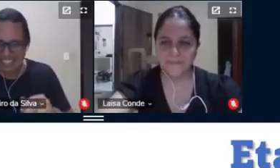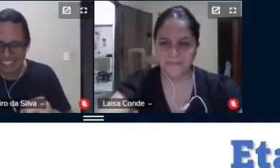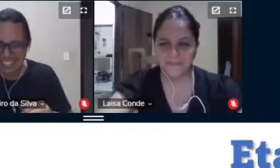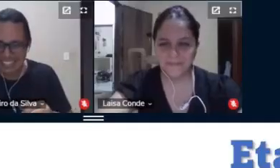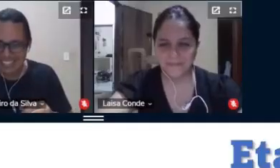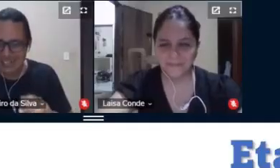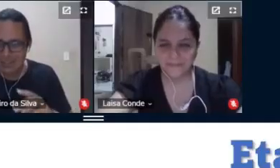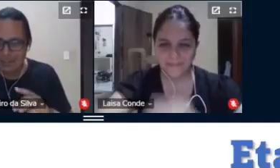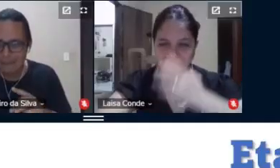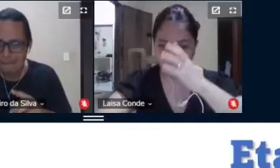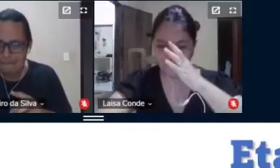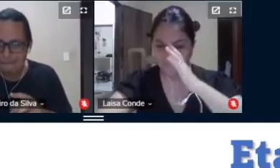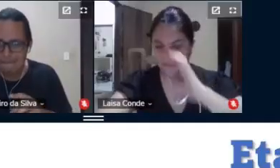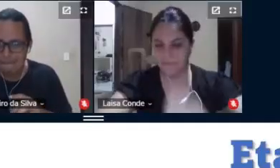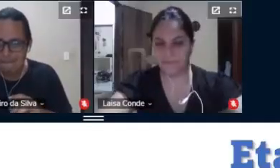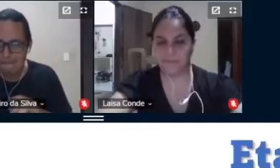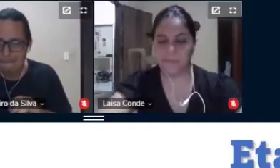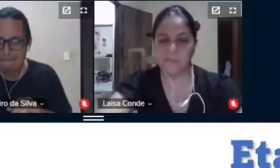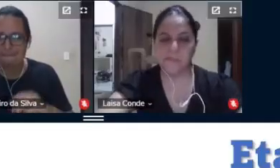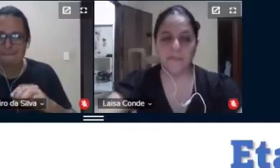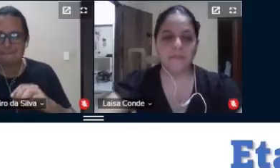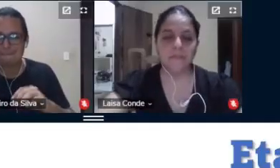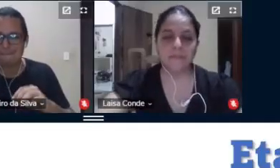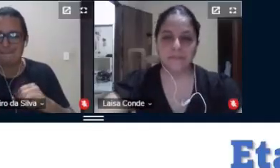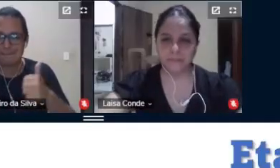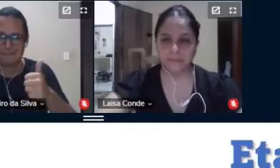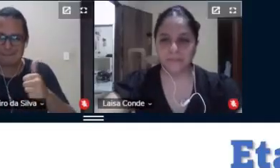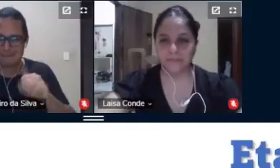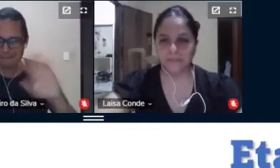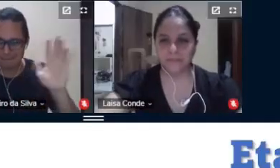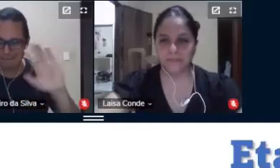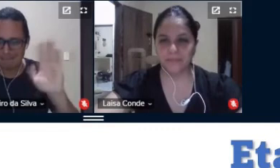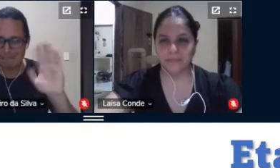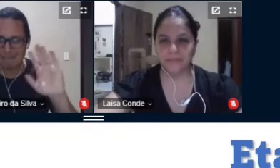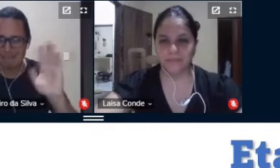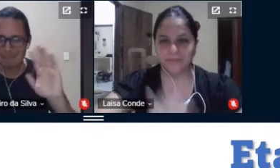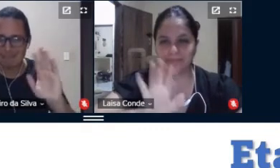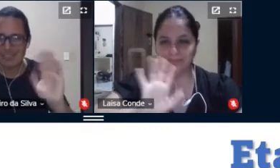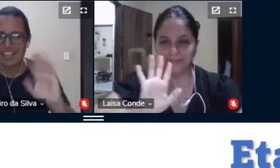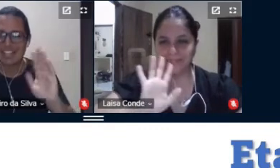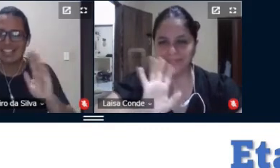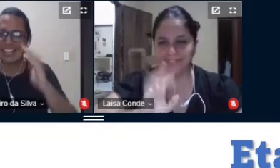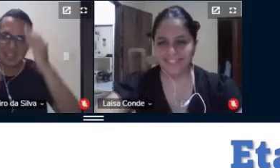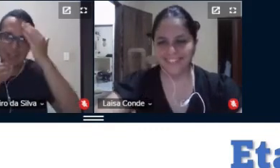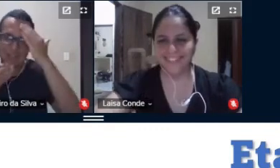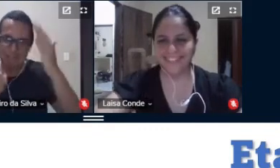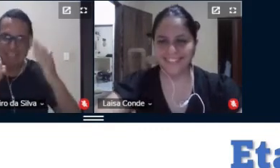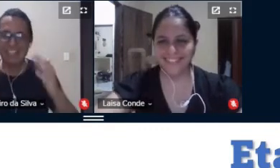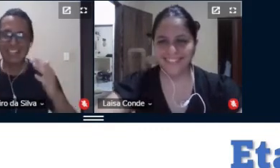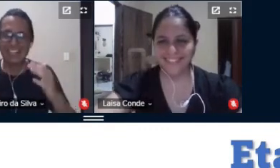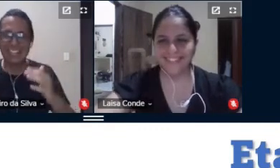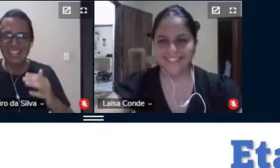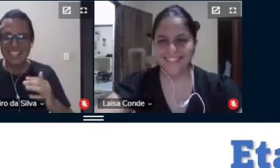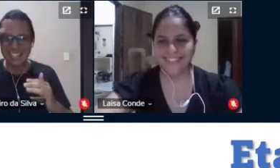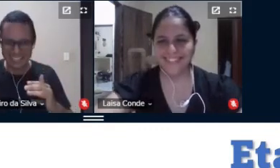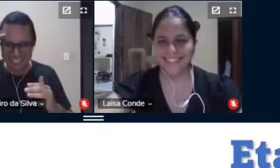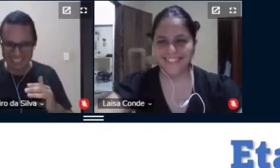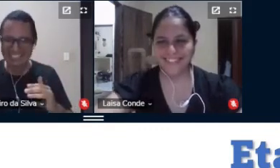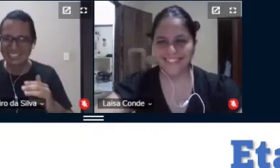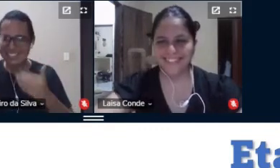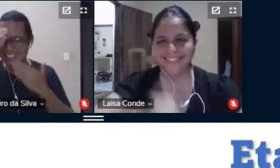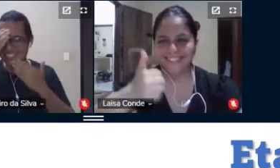Deixa eu gravar aqui. Pronto. Liberei gravação de novo. Quer se pedir dela? Tá ok.